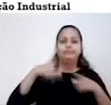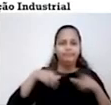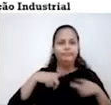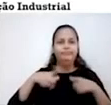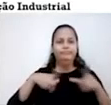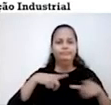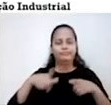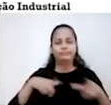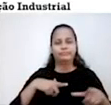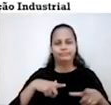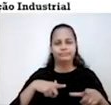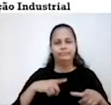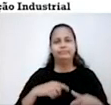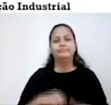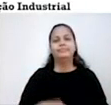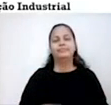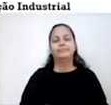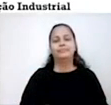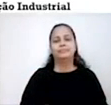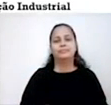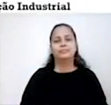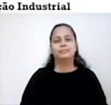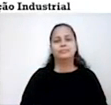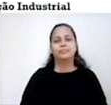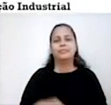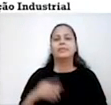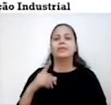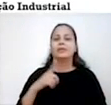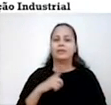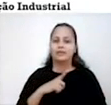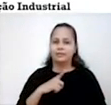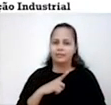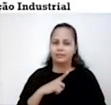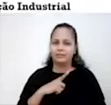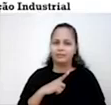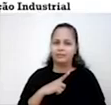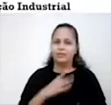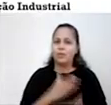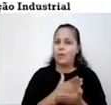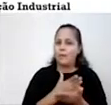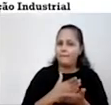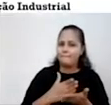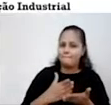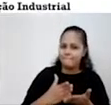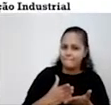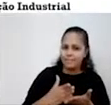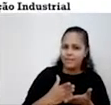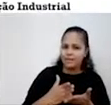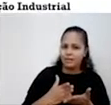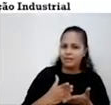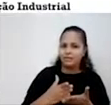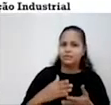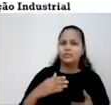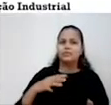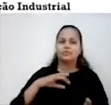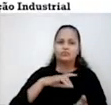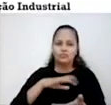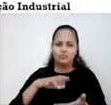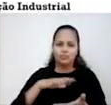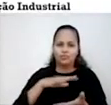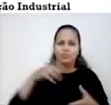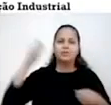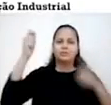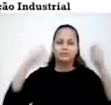o número de operários. Certo? Então a gente tem um começo de industrialização no Brasil